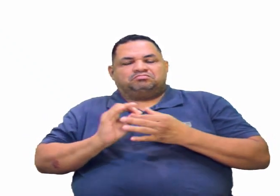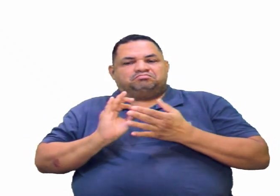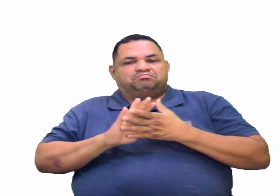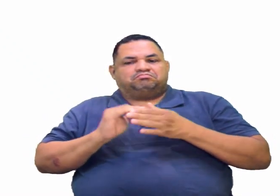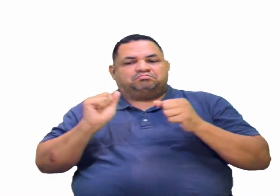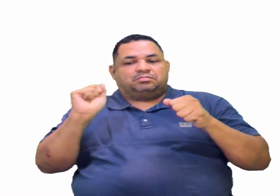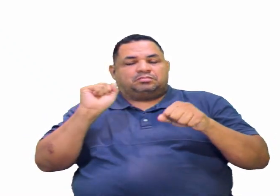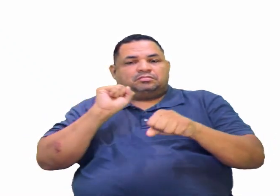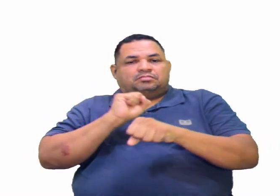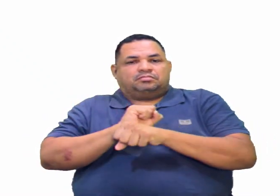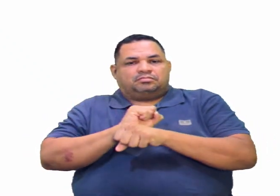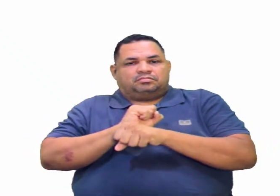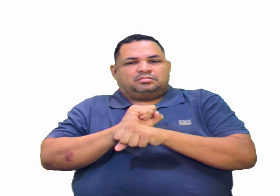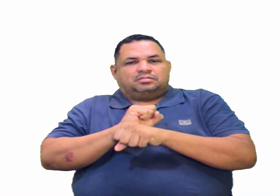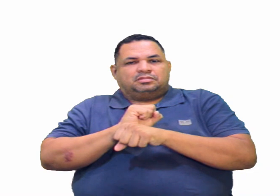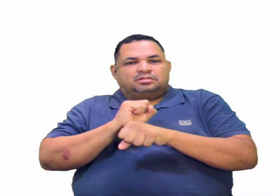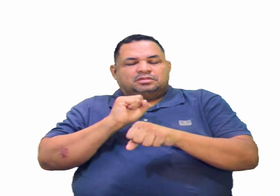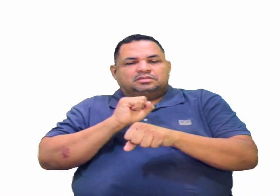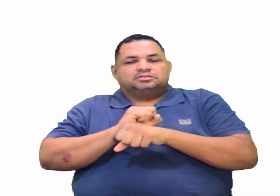amônio